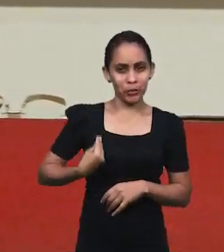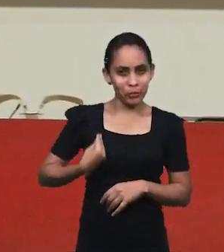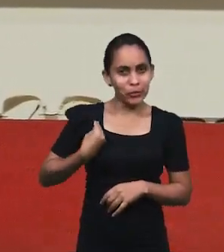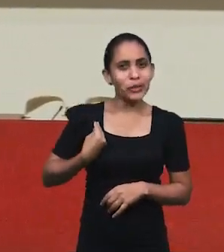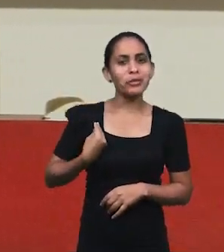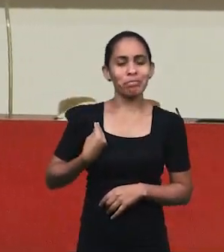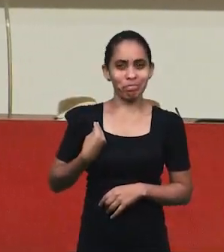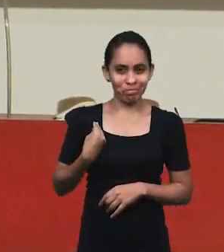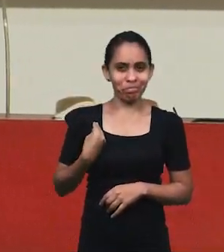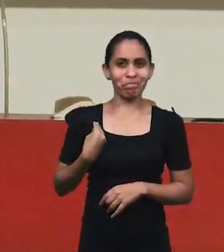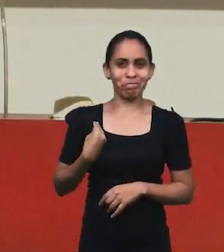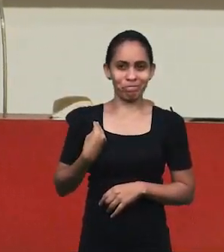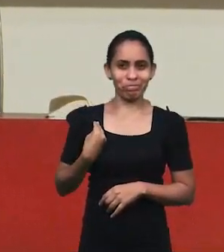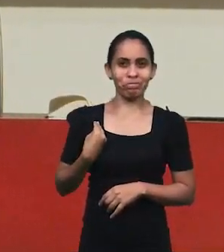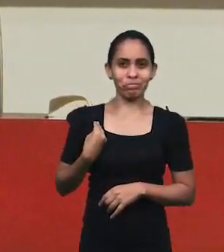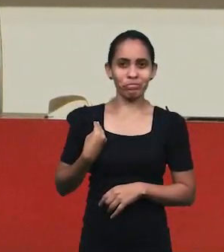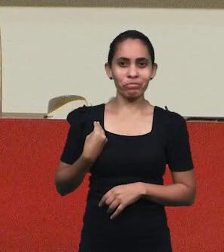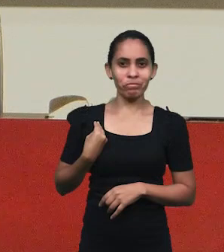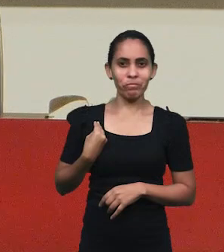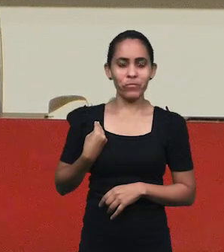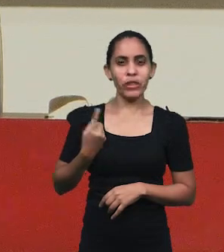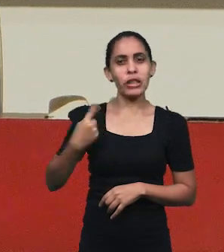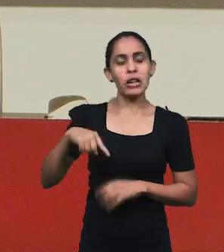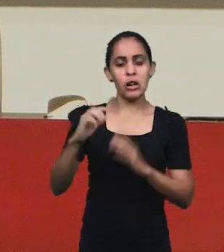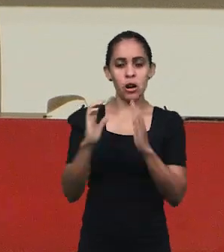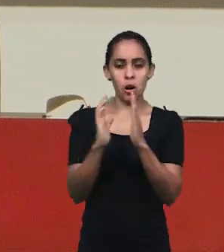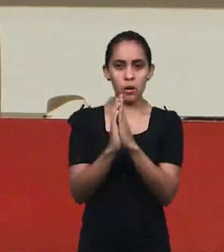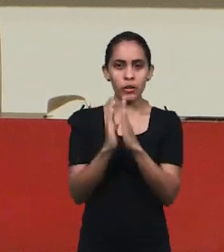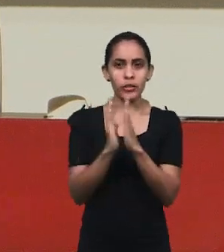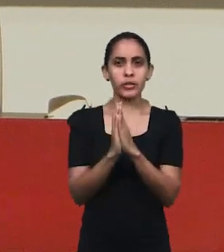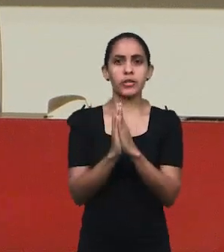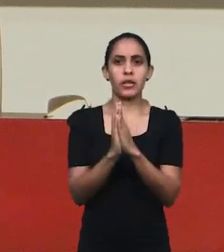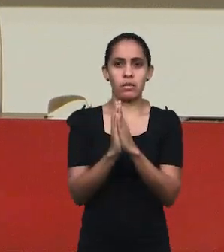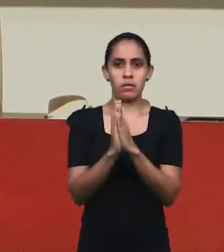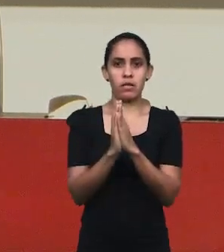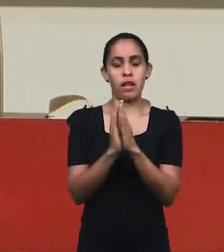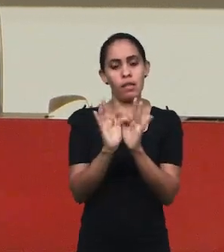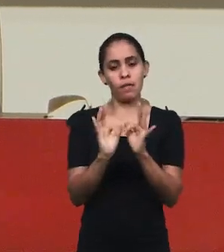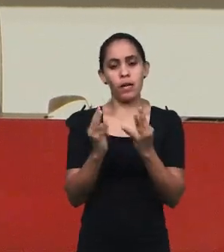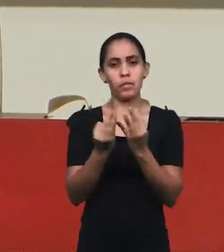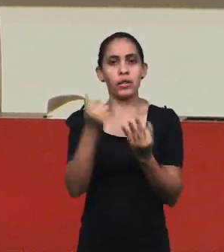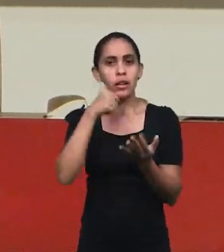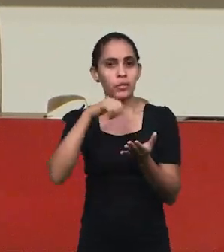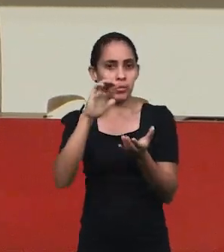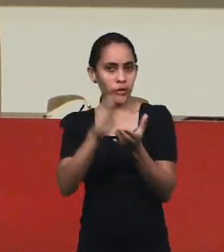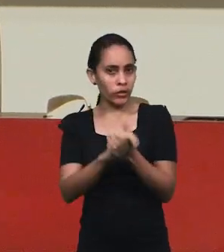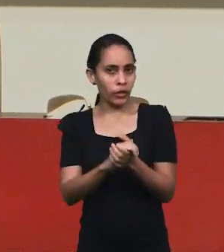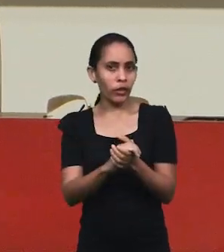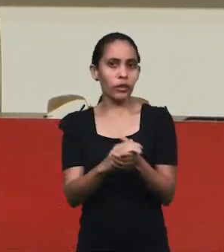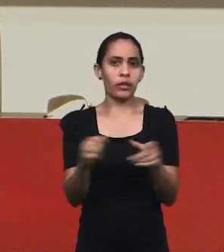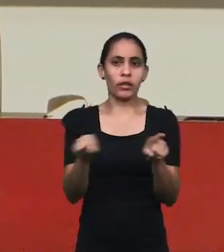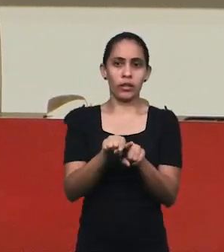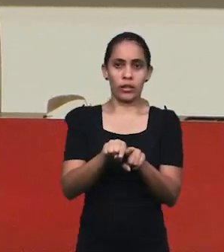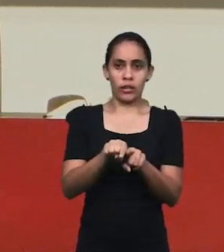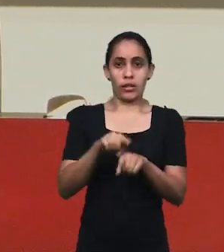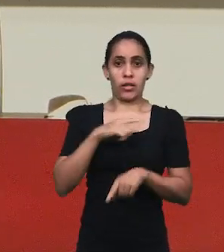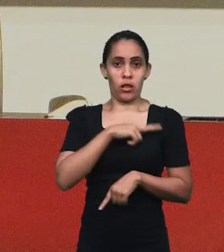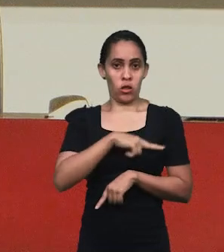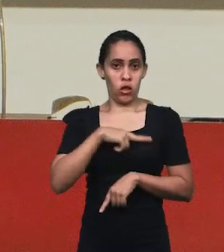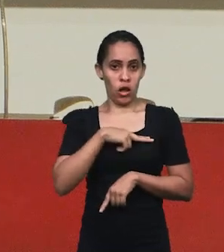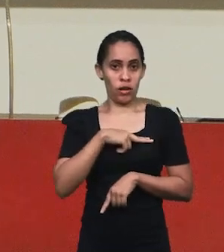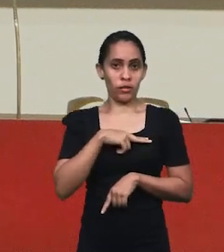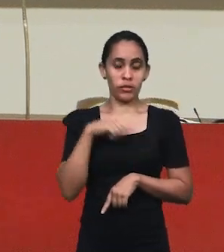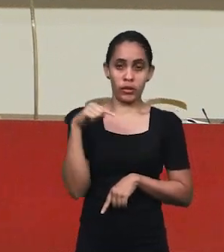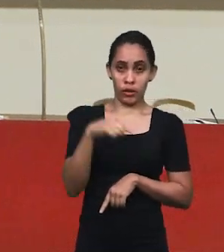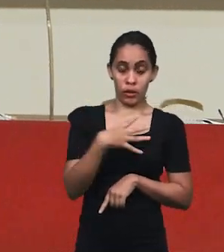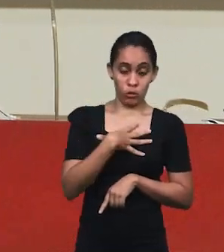vivo. Ele está vivo. Para ouvir a oração do familiar, da esposa que está aqui, da mãe